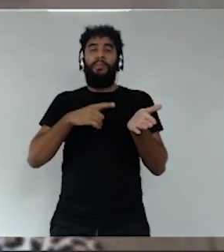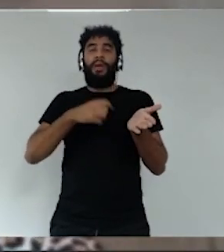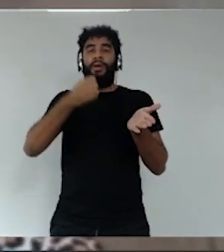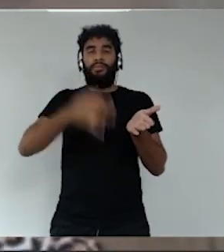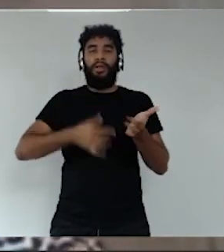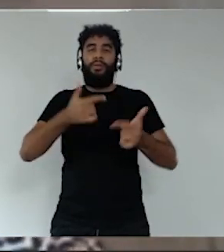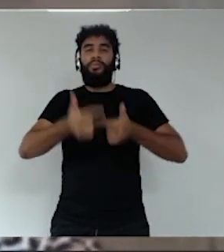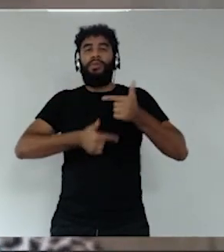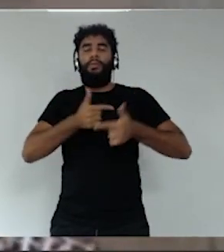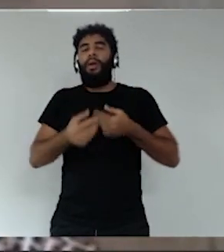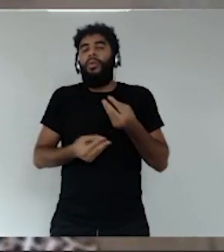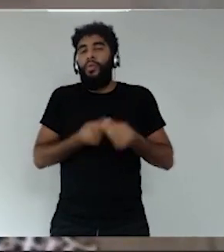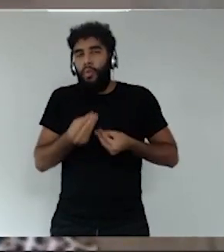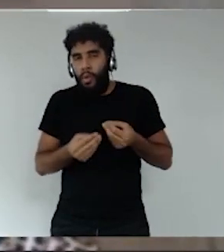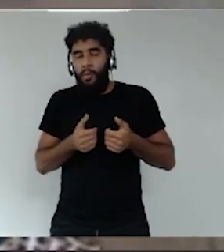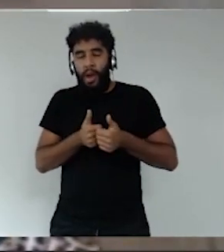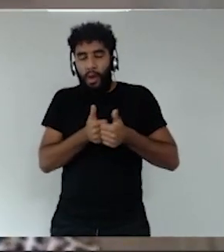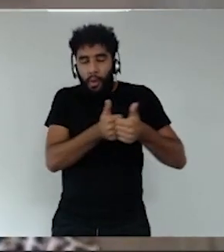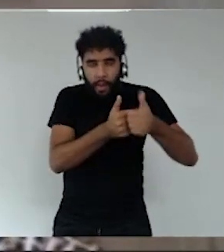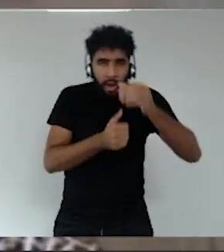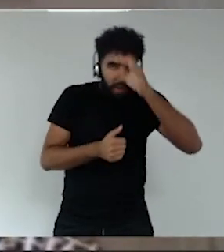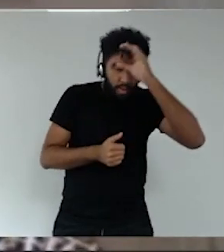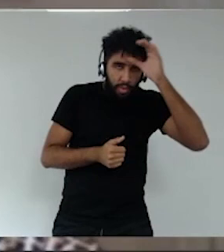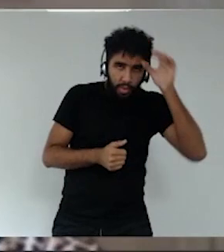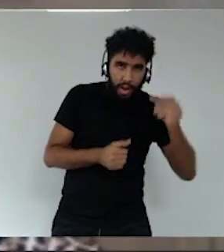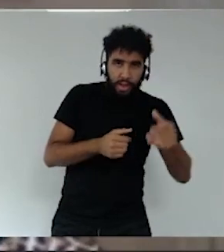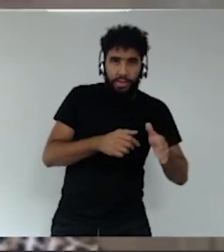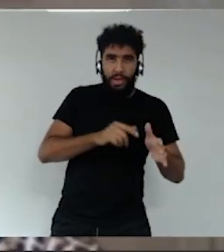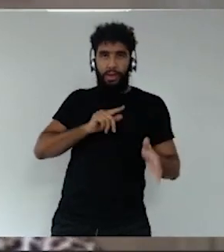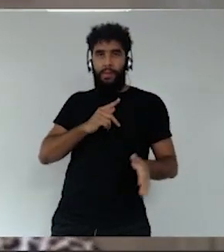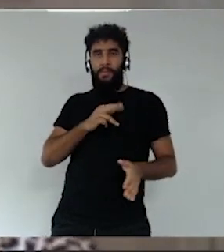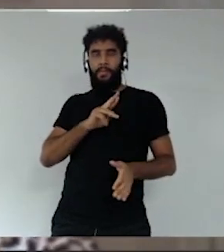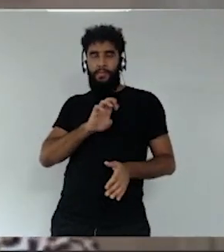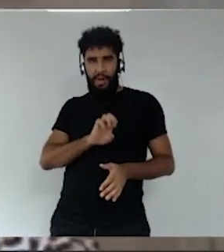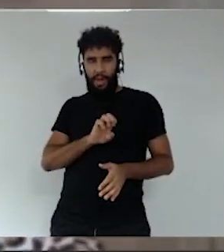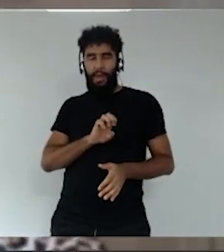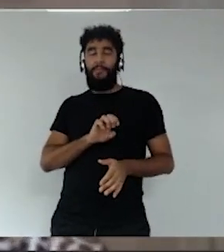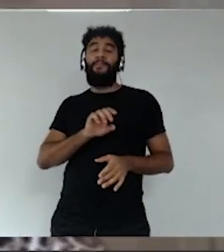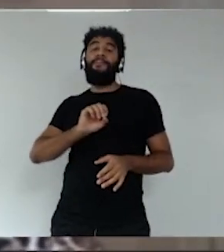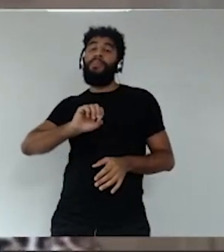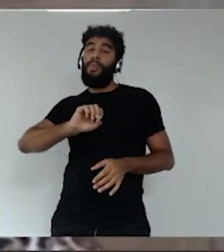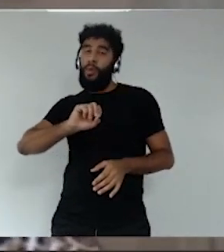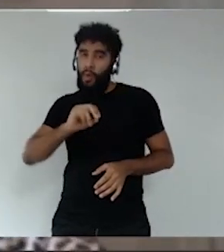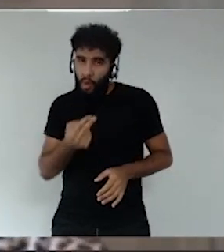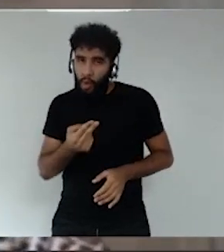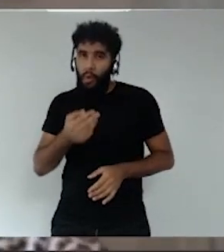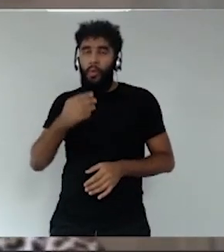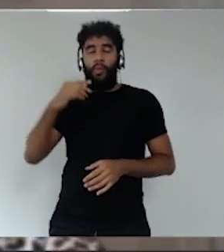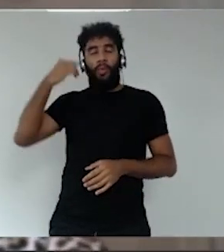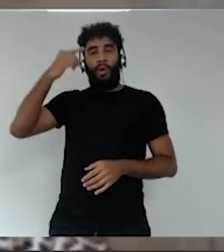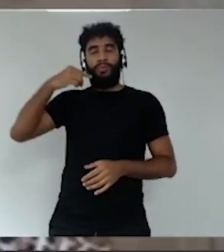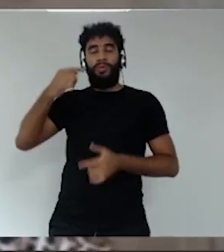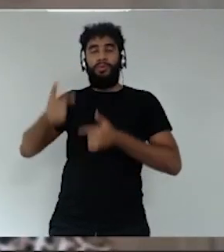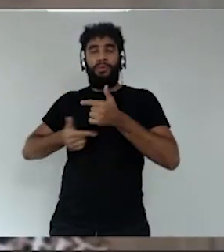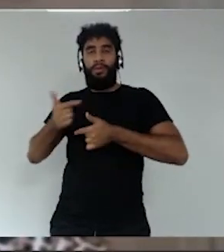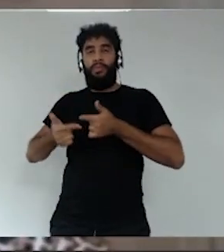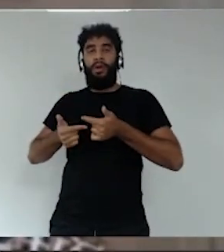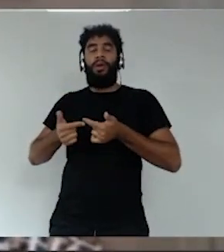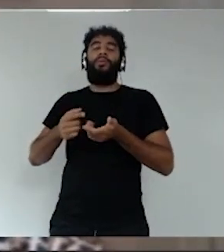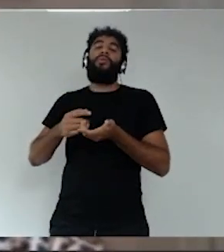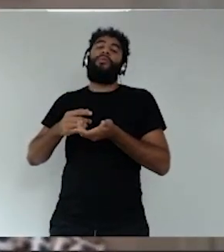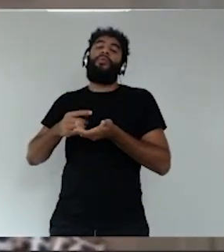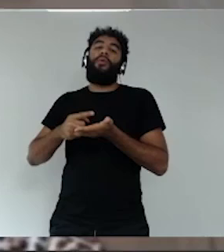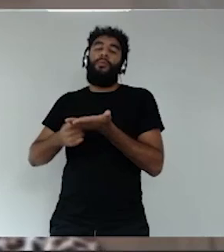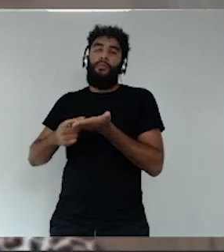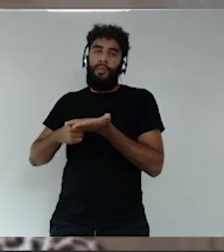e mediação, seja acompanhando o cliente no setor pré-processual do Sejusc, seja ele mesmo atuando como mediador no